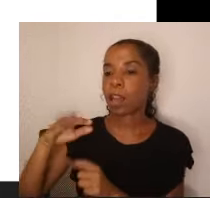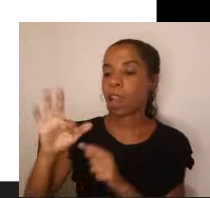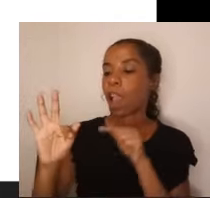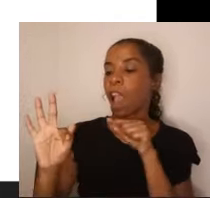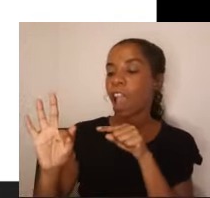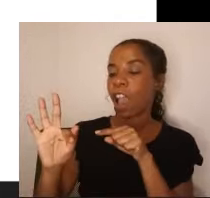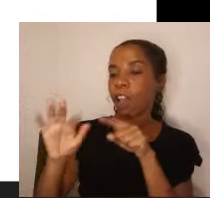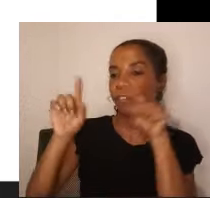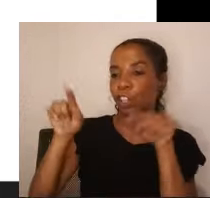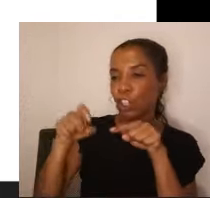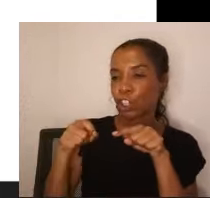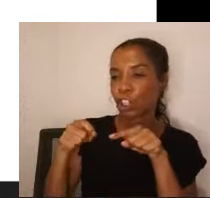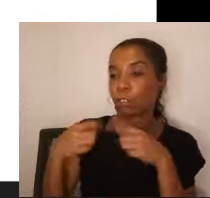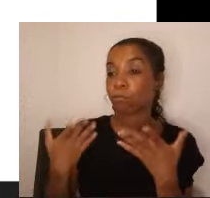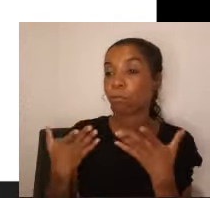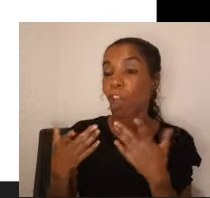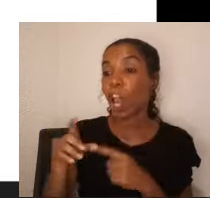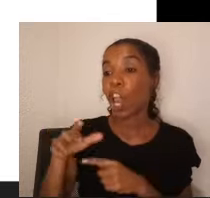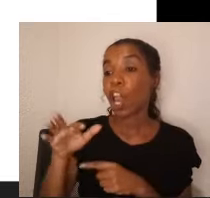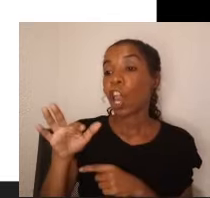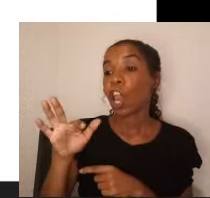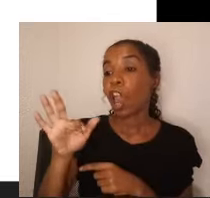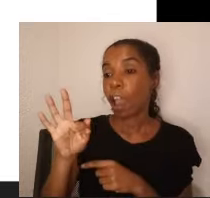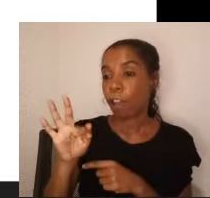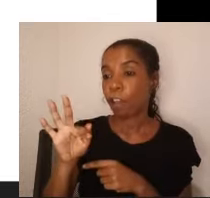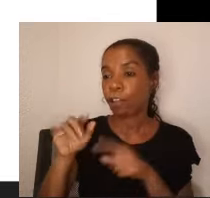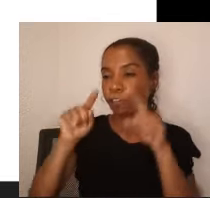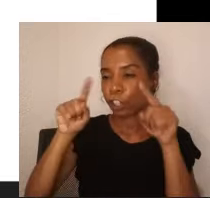a f é dada por essa função